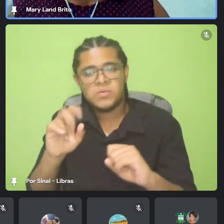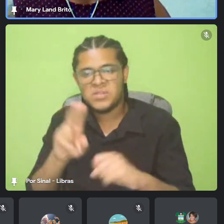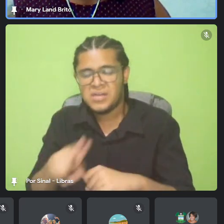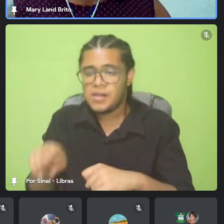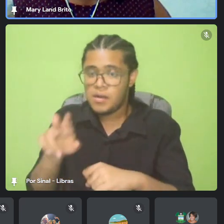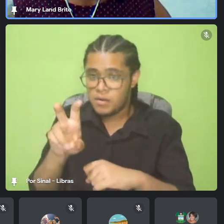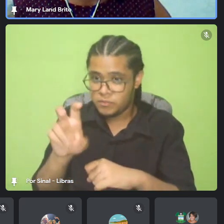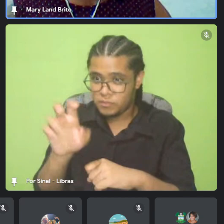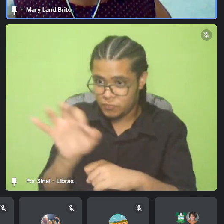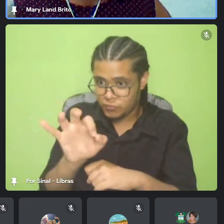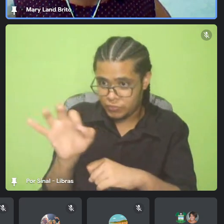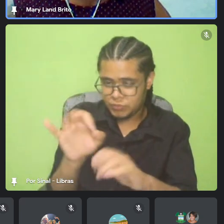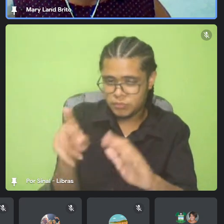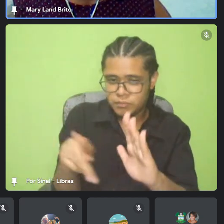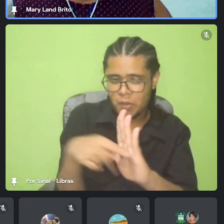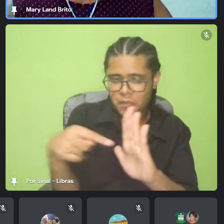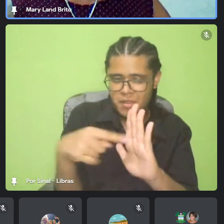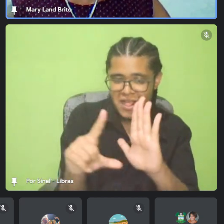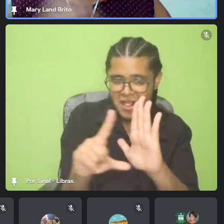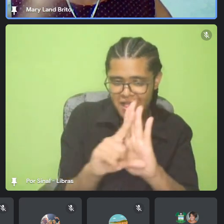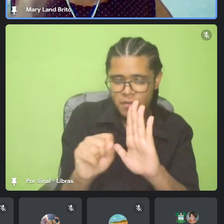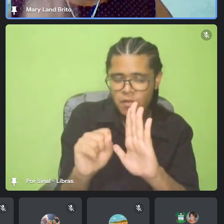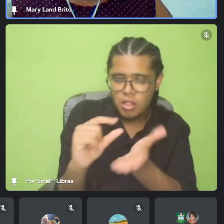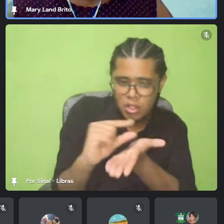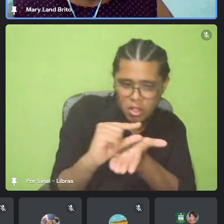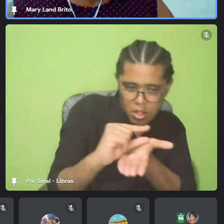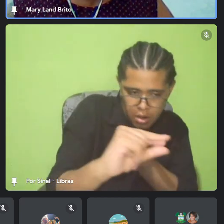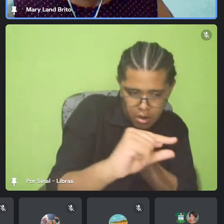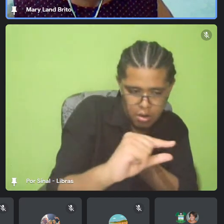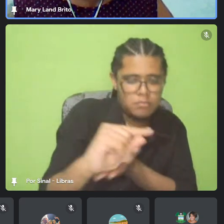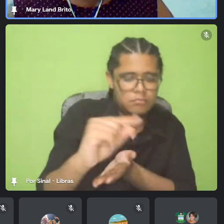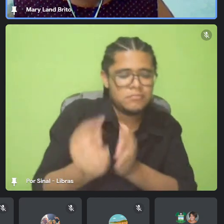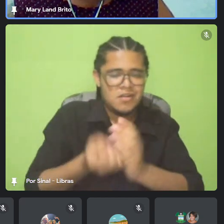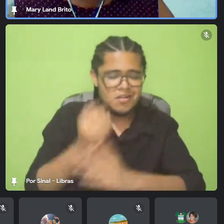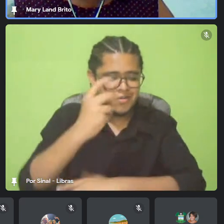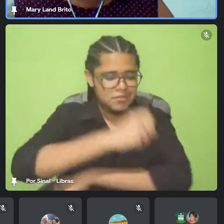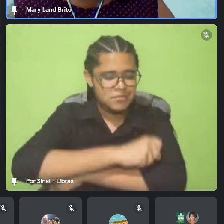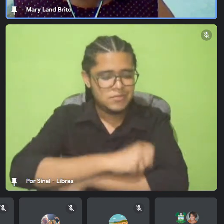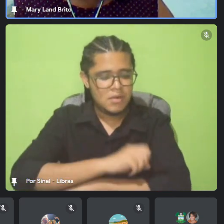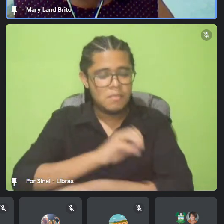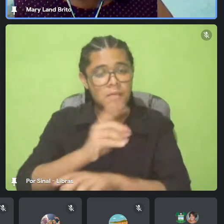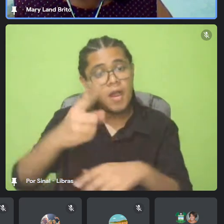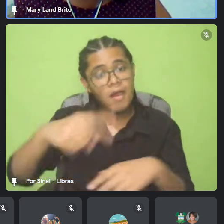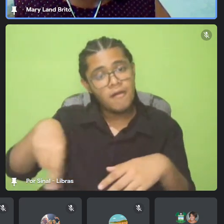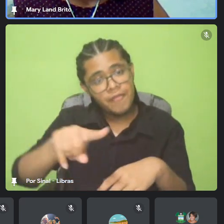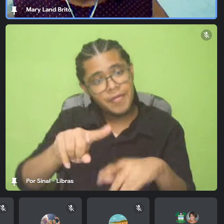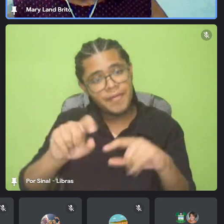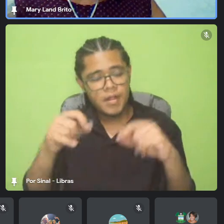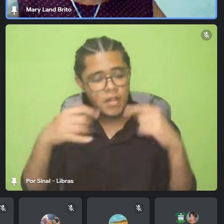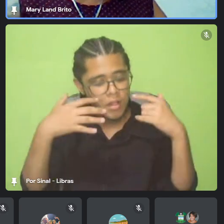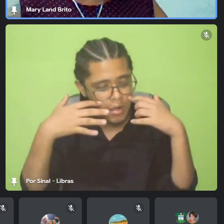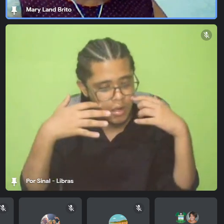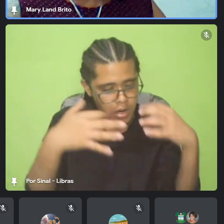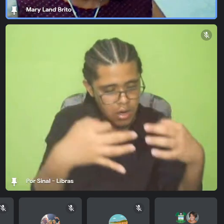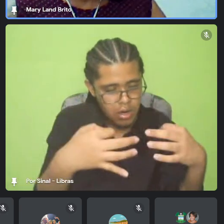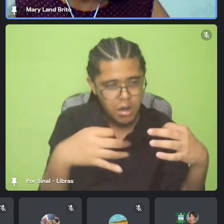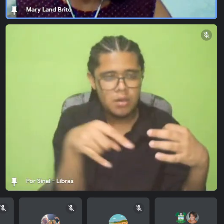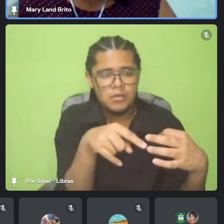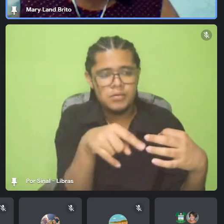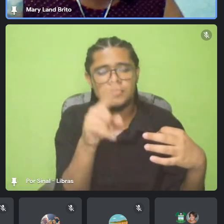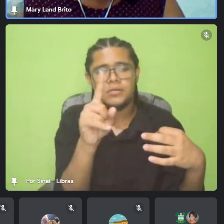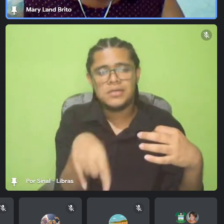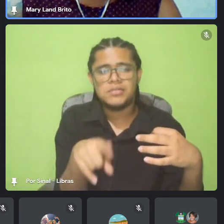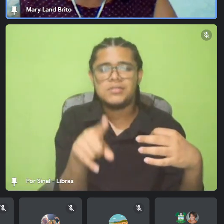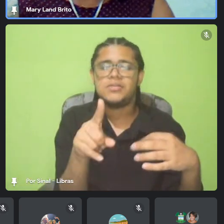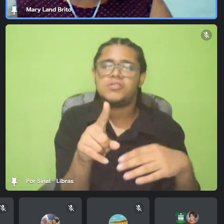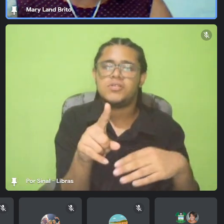para colocar os editais, mas vocês ficam de olho nas redes sociais da Fundação José Augusto, que a Ed vai colocar aqui no chat